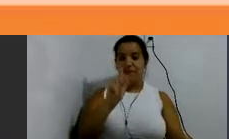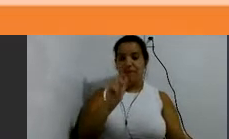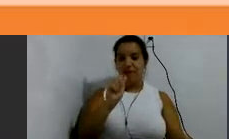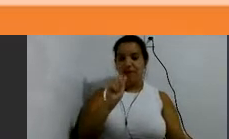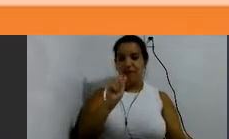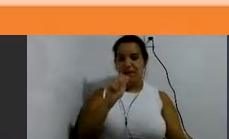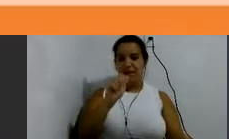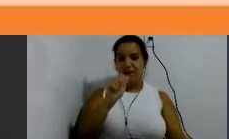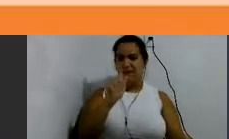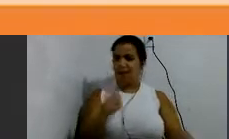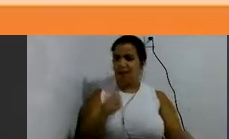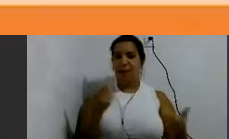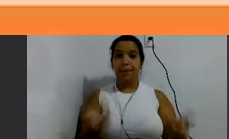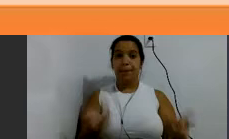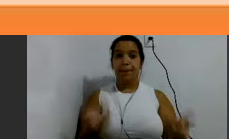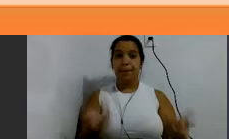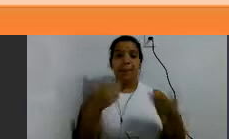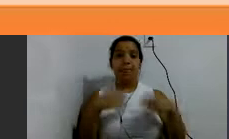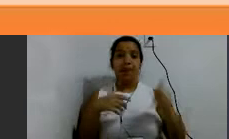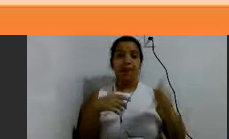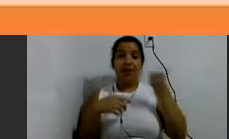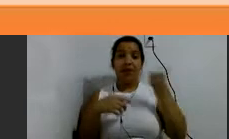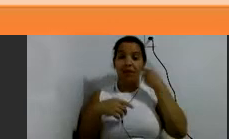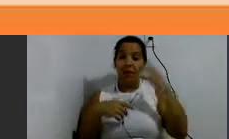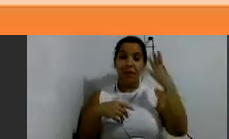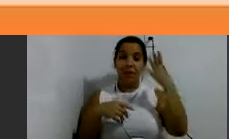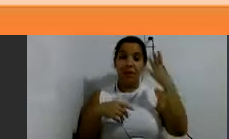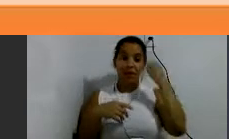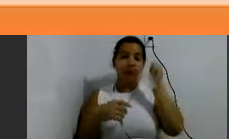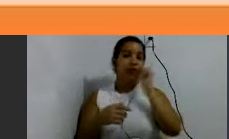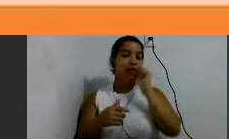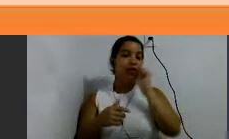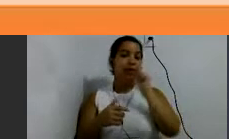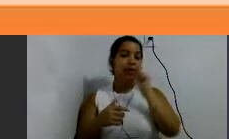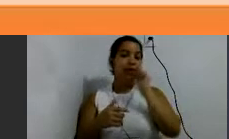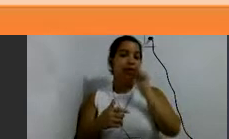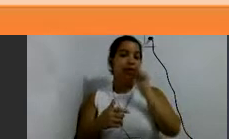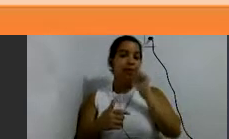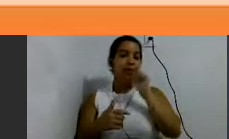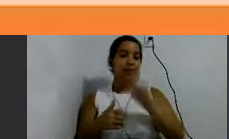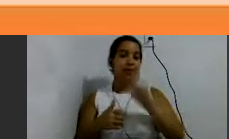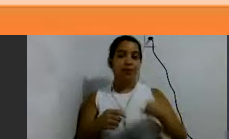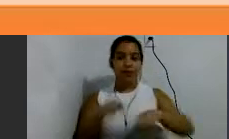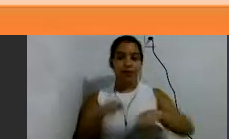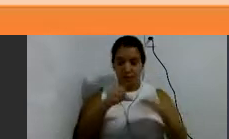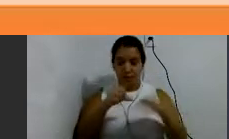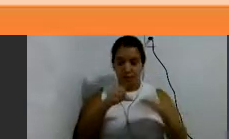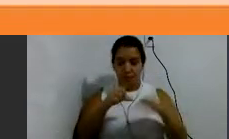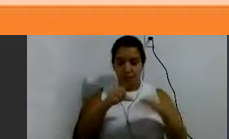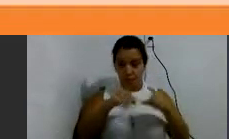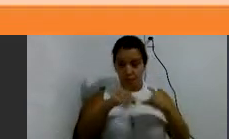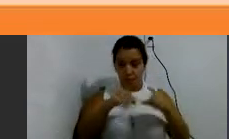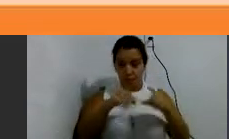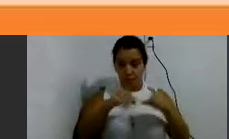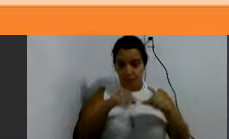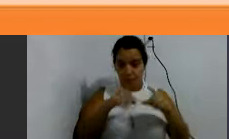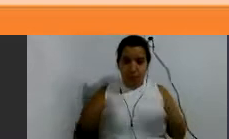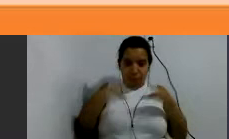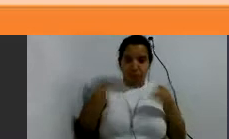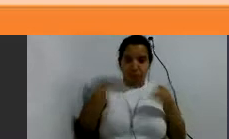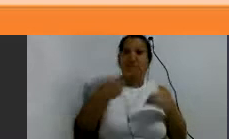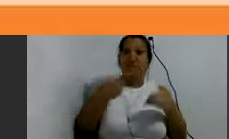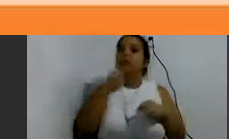E aqui a gente tem uma imagem de uma fêmea com o abdômen distendido e repleta de sangue. Então,